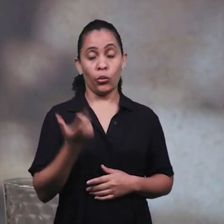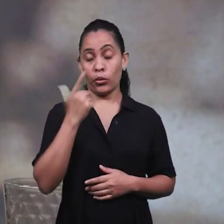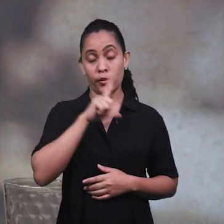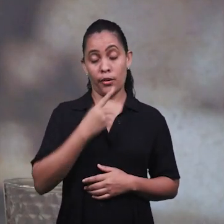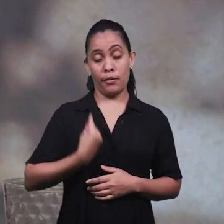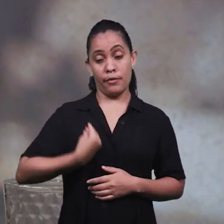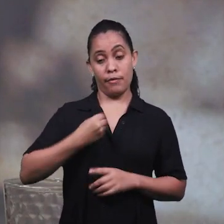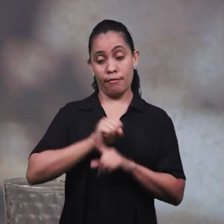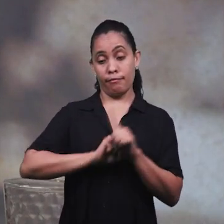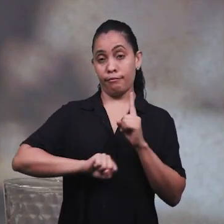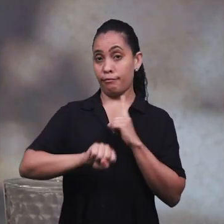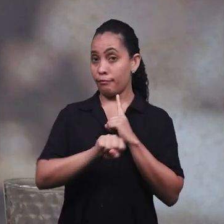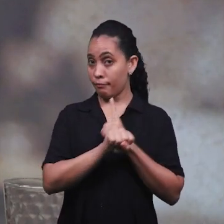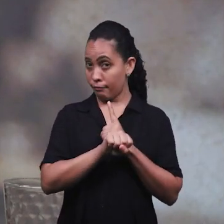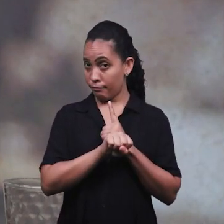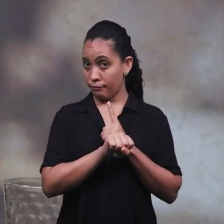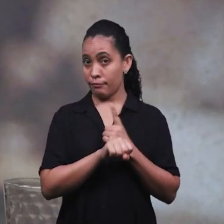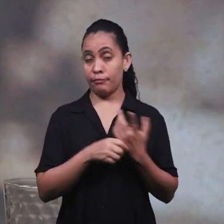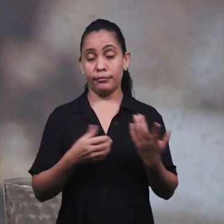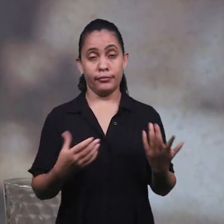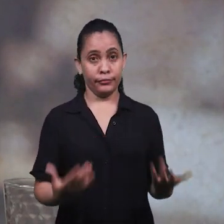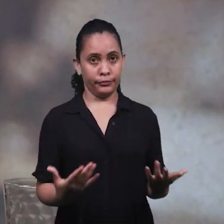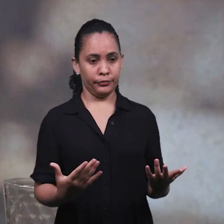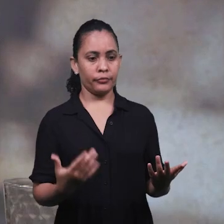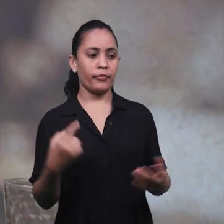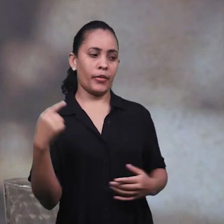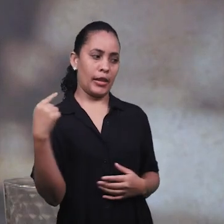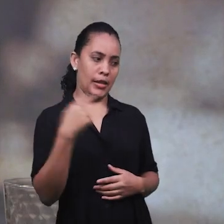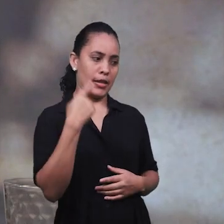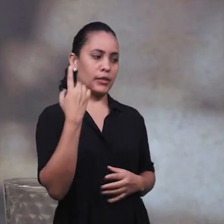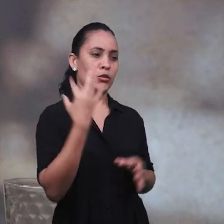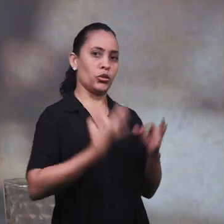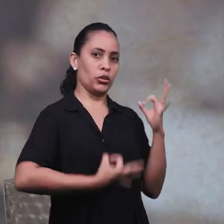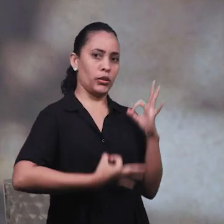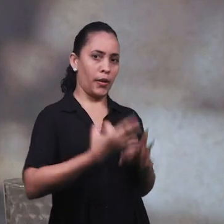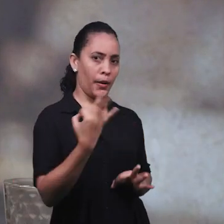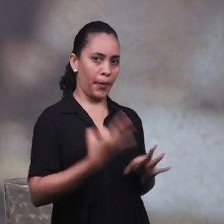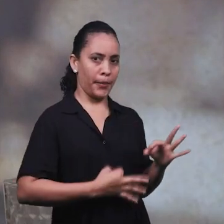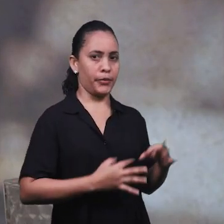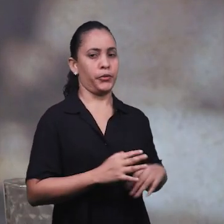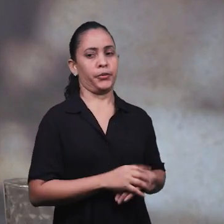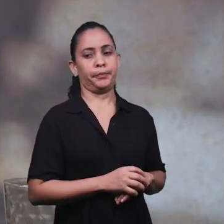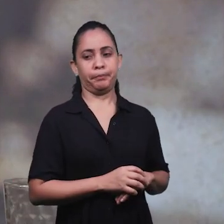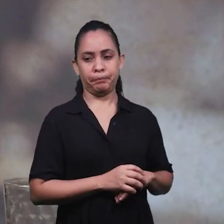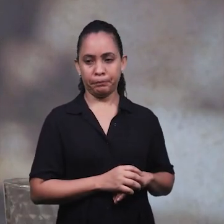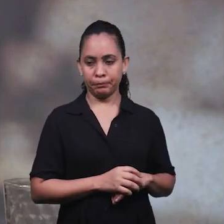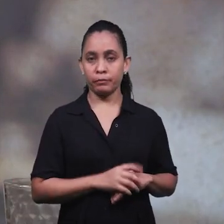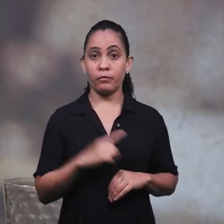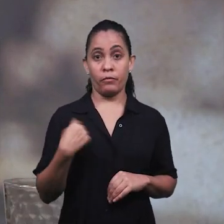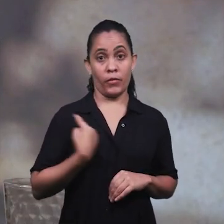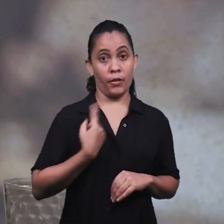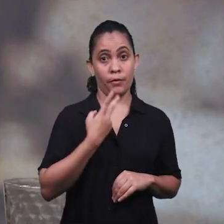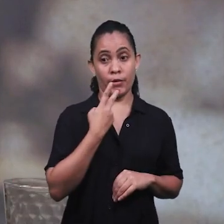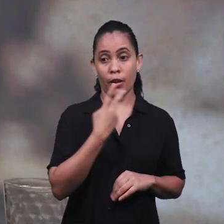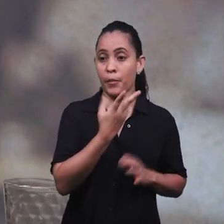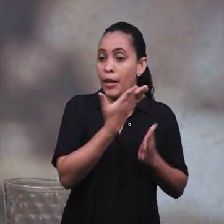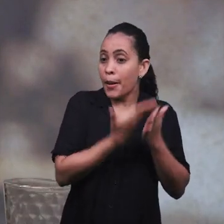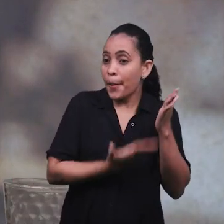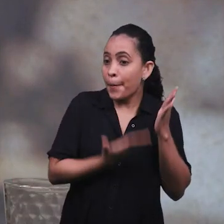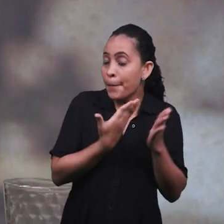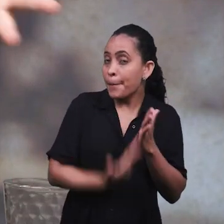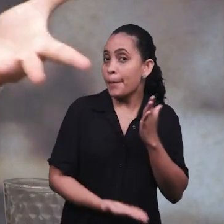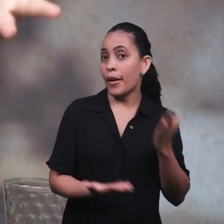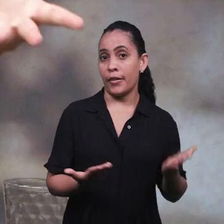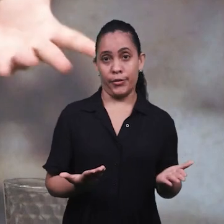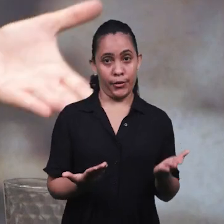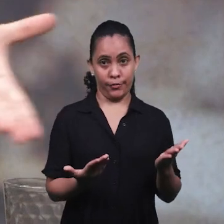do condomínio, ele pode ser levado judicialmente a deixar o imóvel. A gente fala que ele perde a posse do imóvel, ele não vai